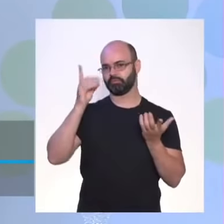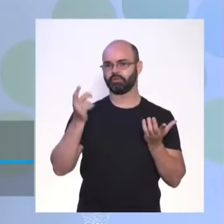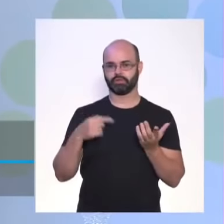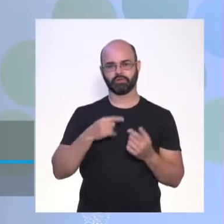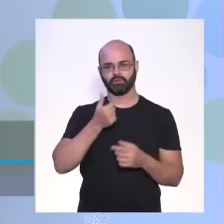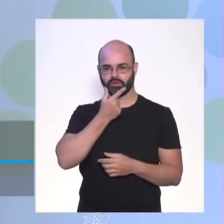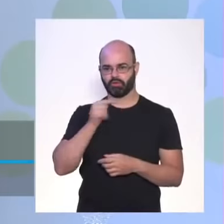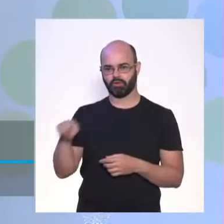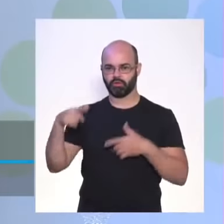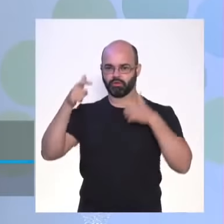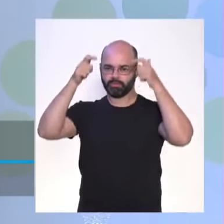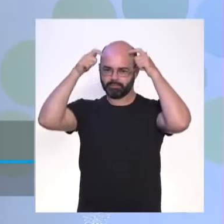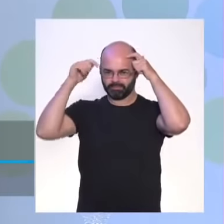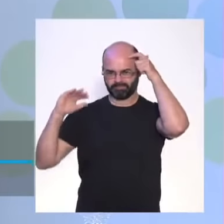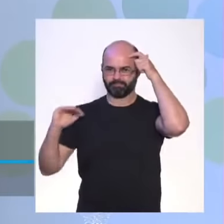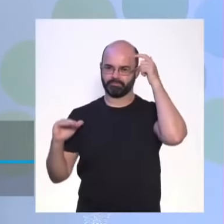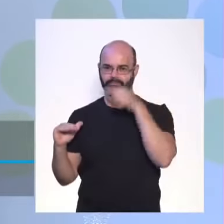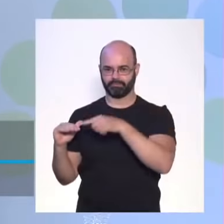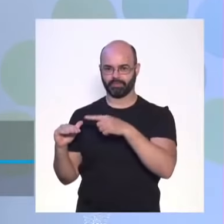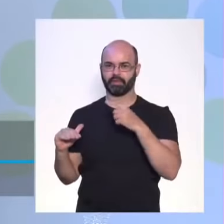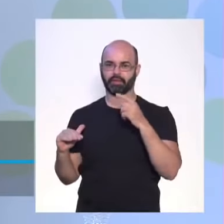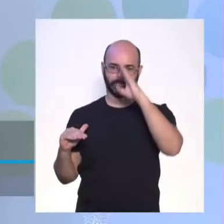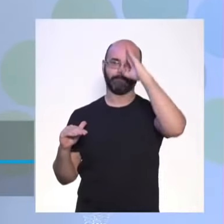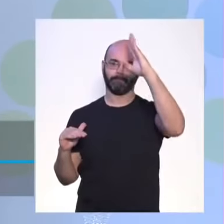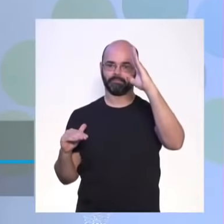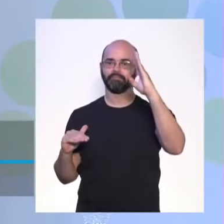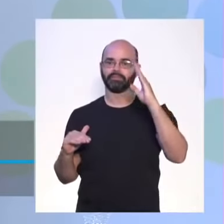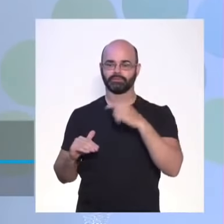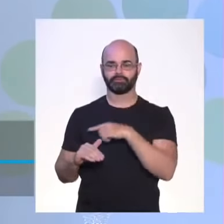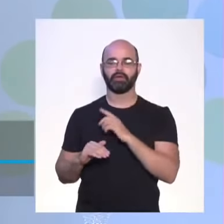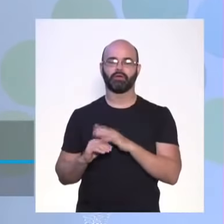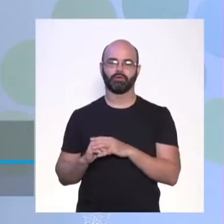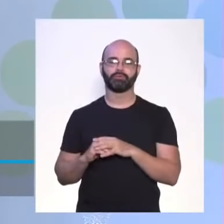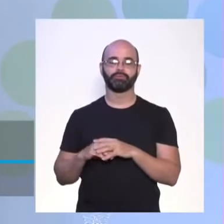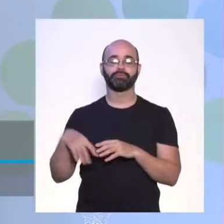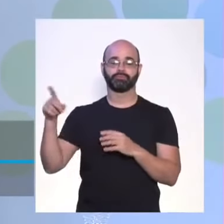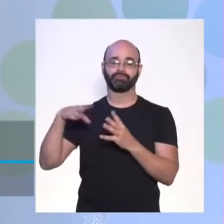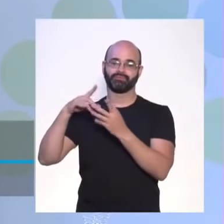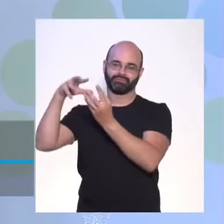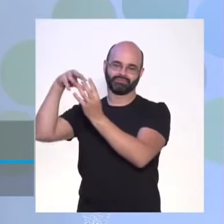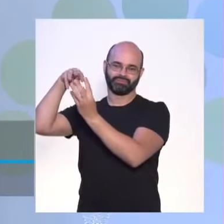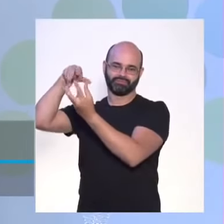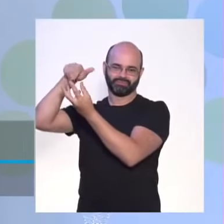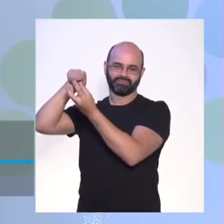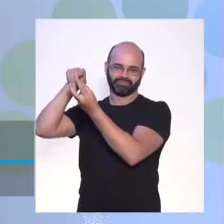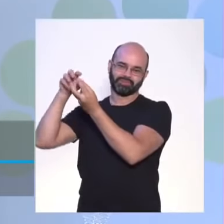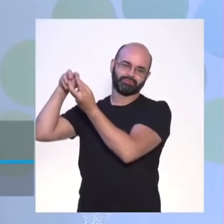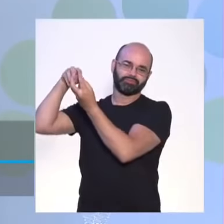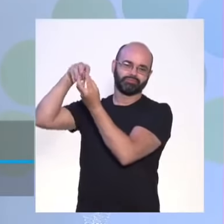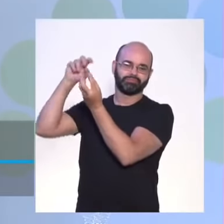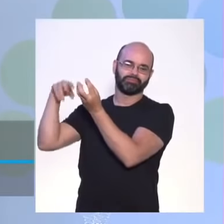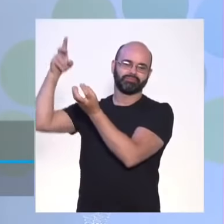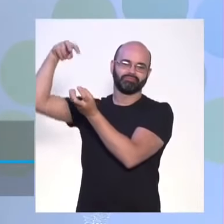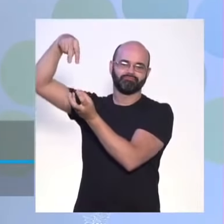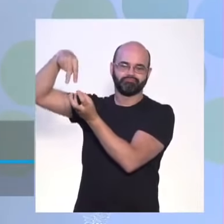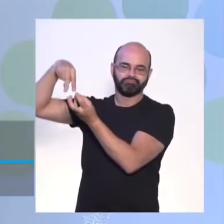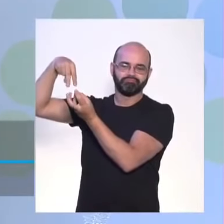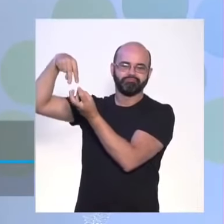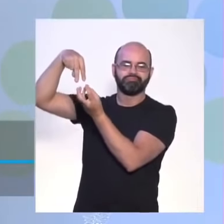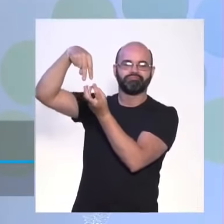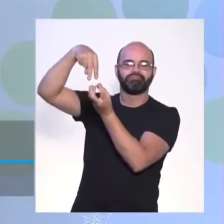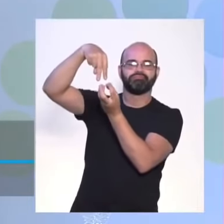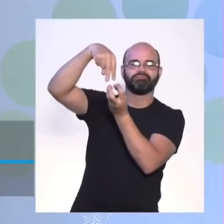mais é do que o Pequeno Príncipe é o protagonista da obra uma criança que veio de um asteroide e viaja pelo universo